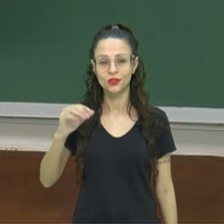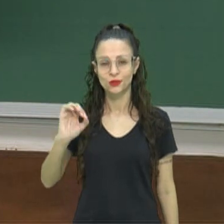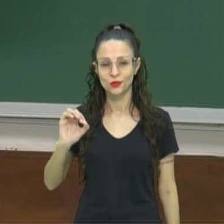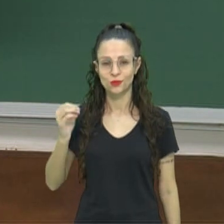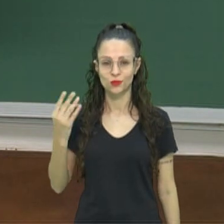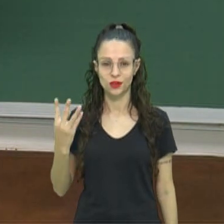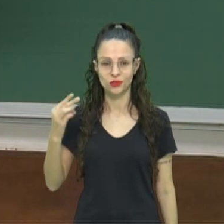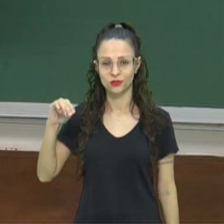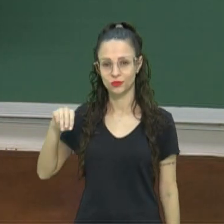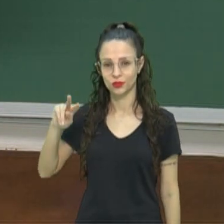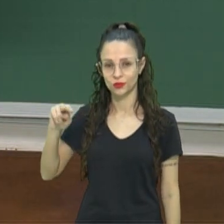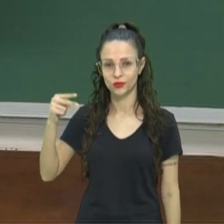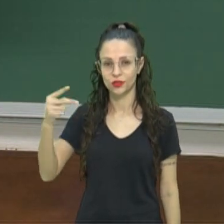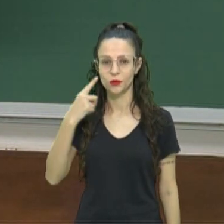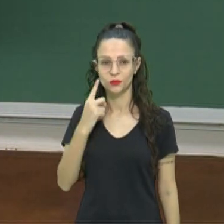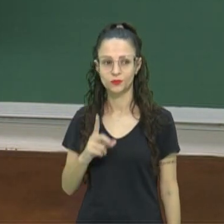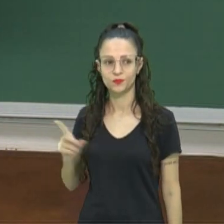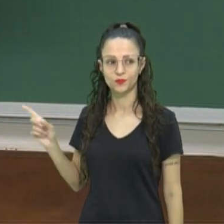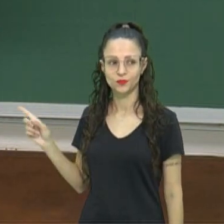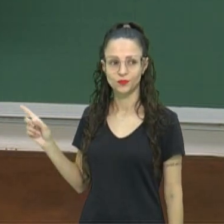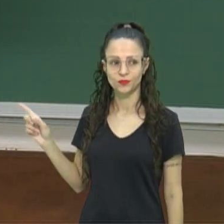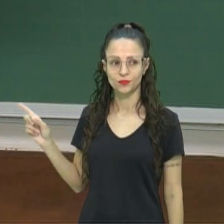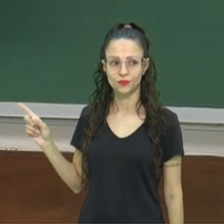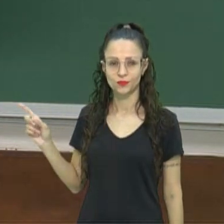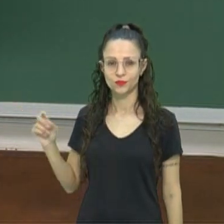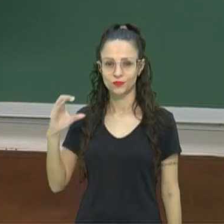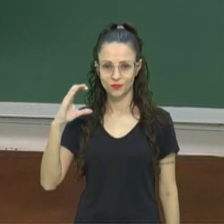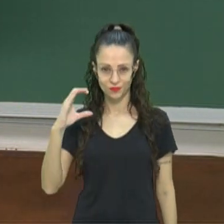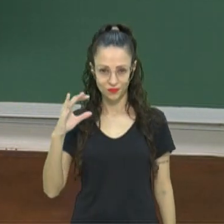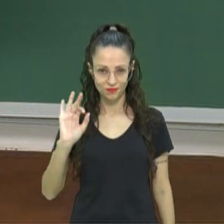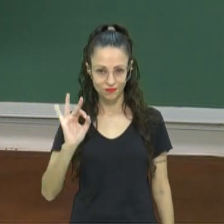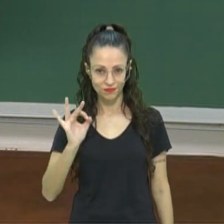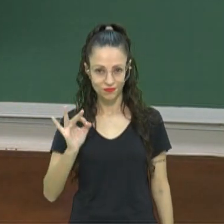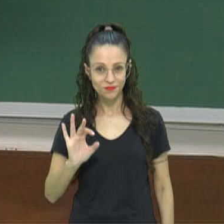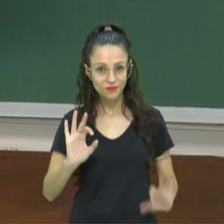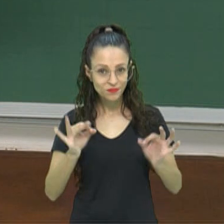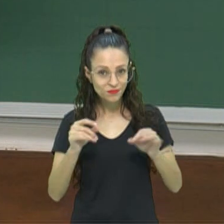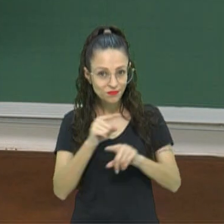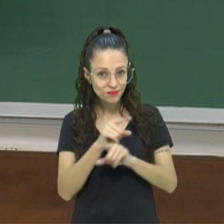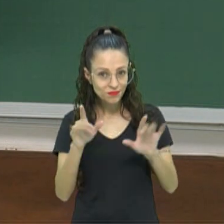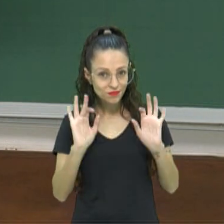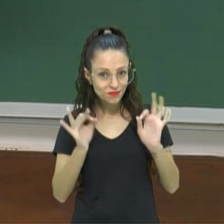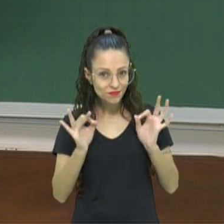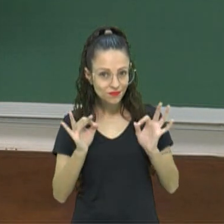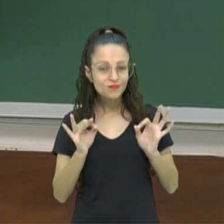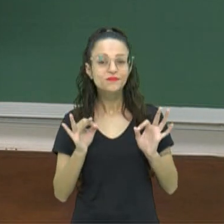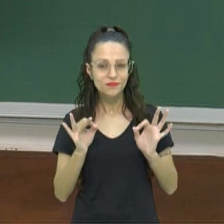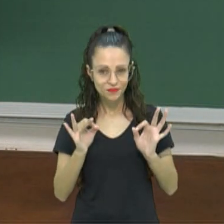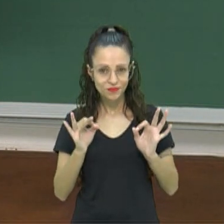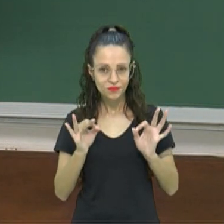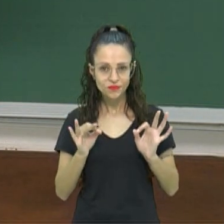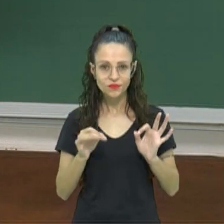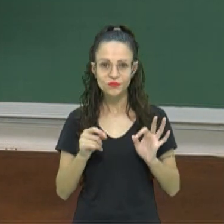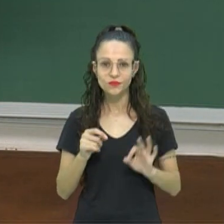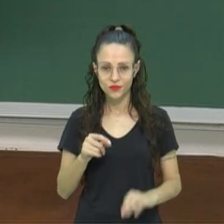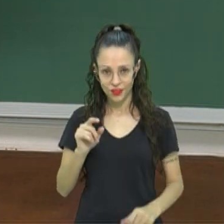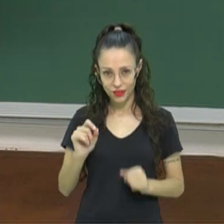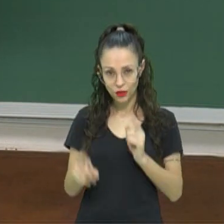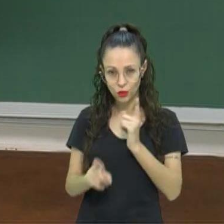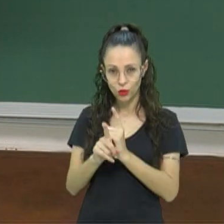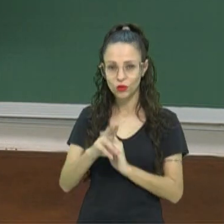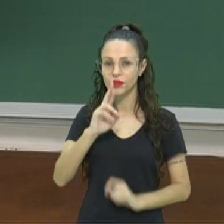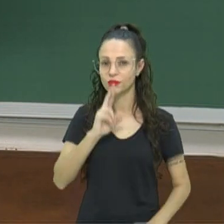104 metros quadrados. Olha lá, ó, letra C. Acertou? Você particionou e chegou no